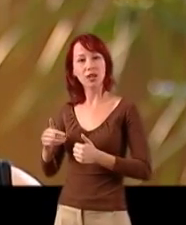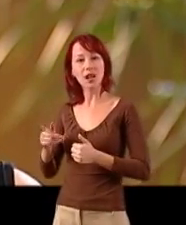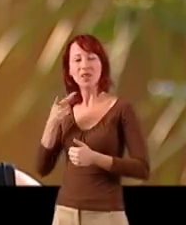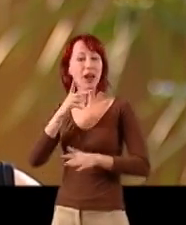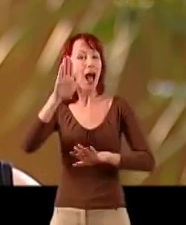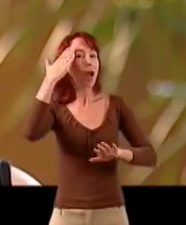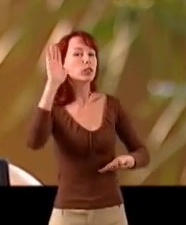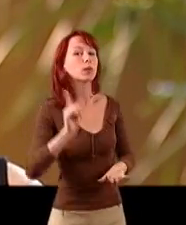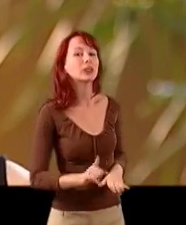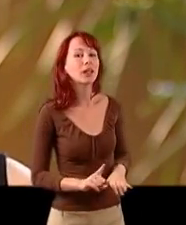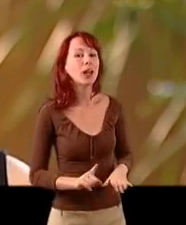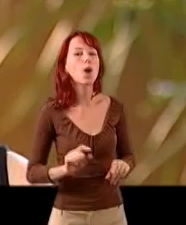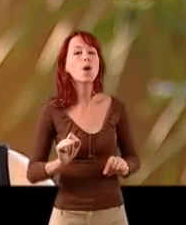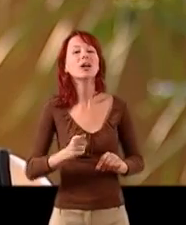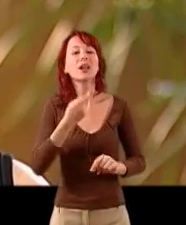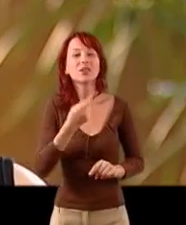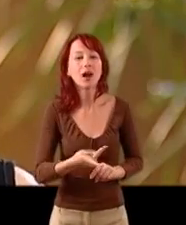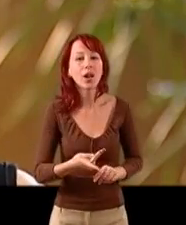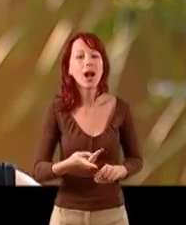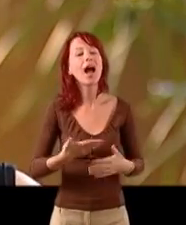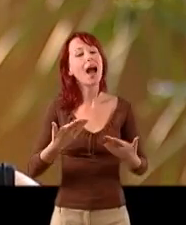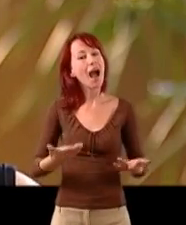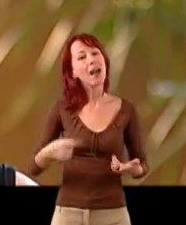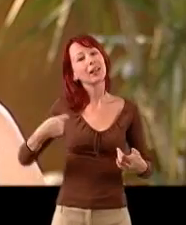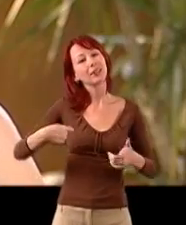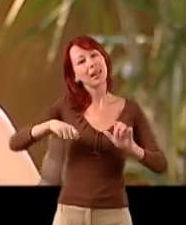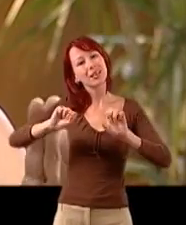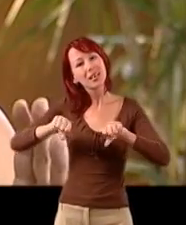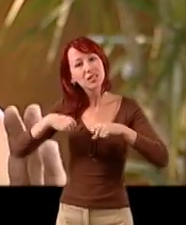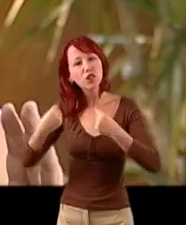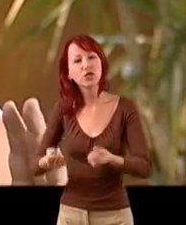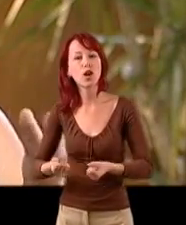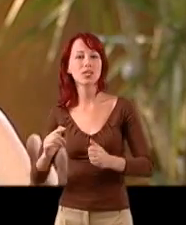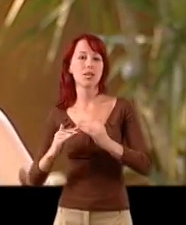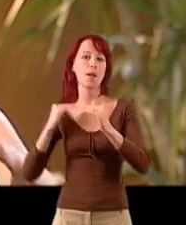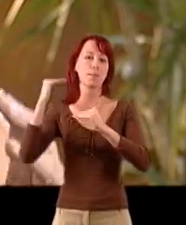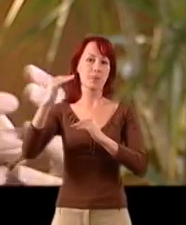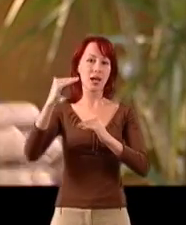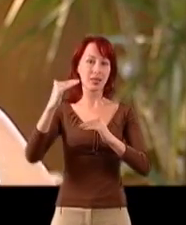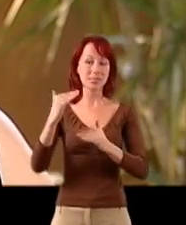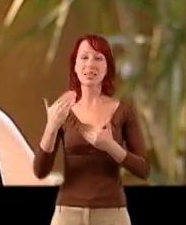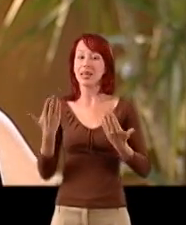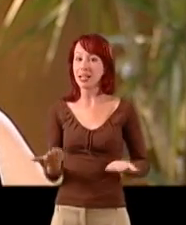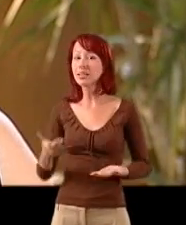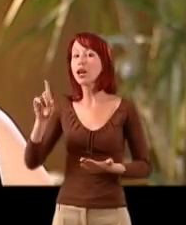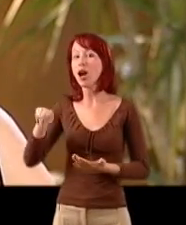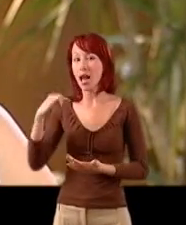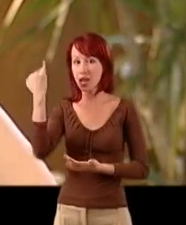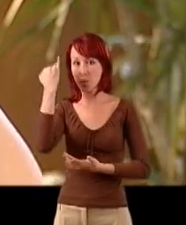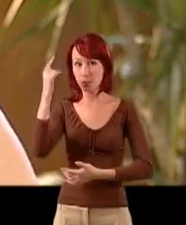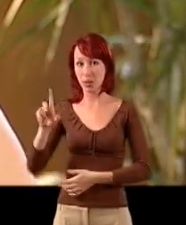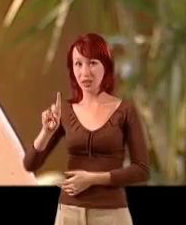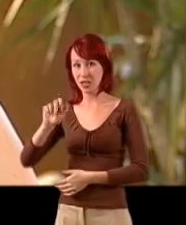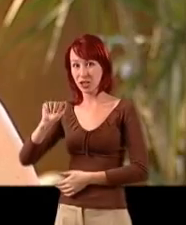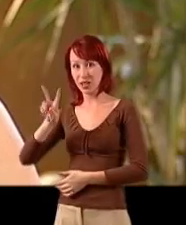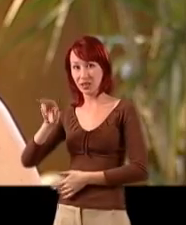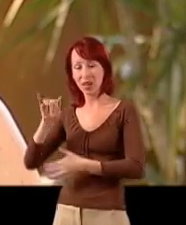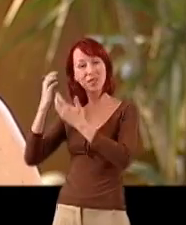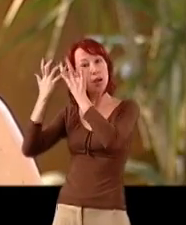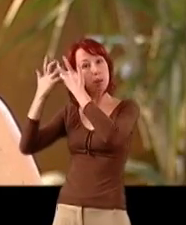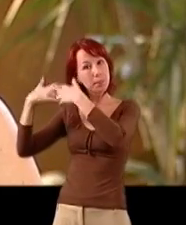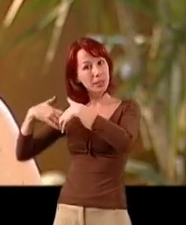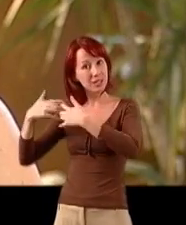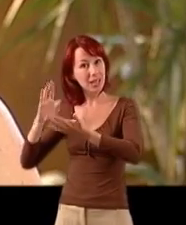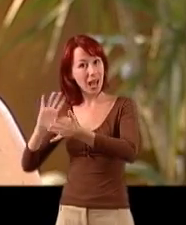não entendeu o que ele falou, tal, ele vai ter que se esforçar mais. Na realidade, é importante o Davi pensar em Libras e pensar em